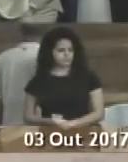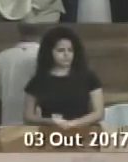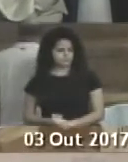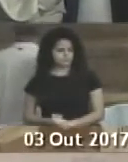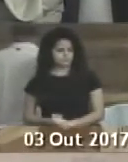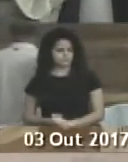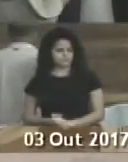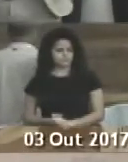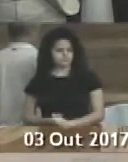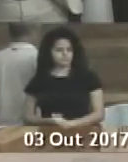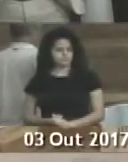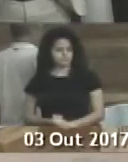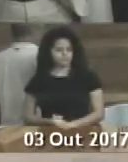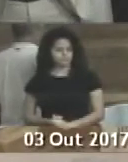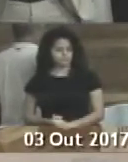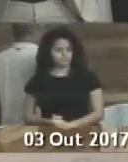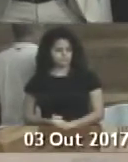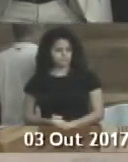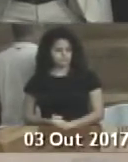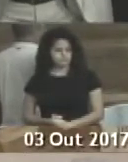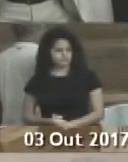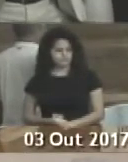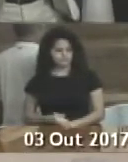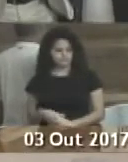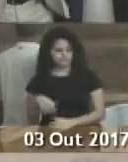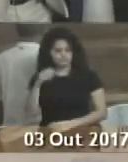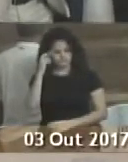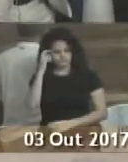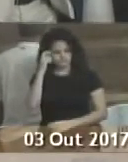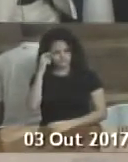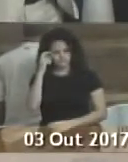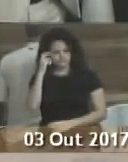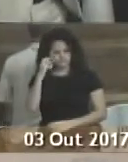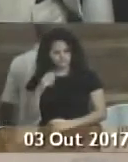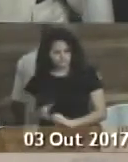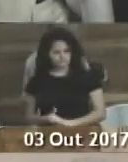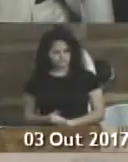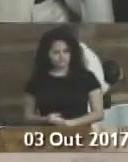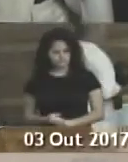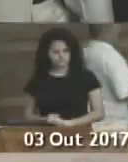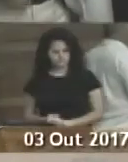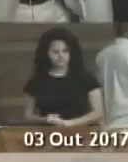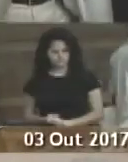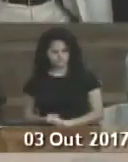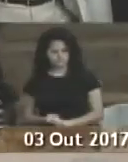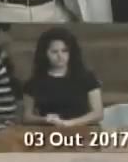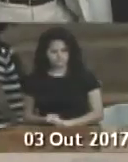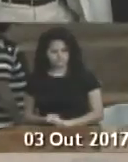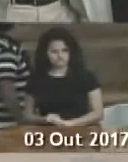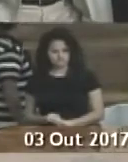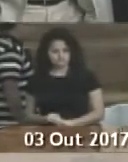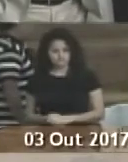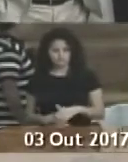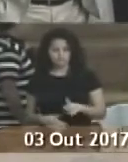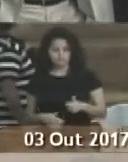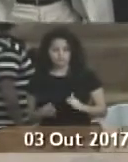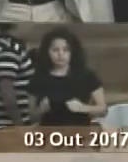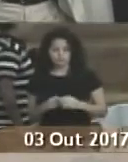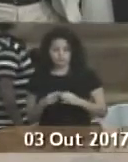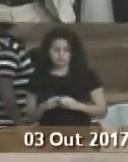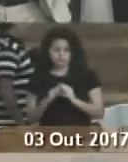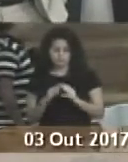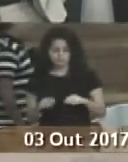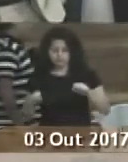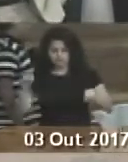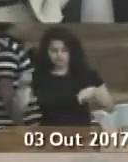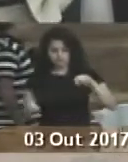e prevendo os acontecimentos com as mais clarezas em benefício ao meu desempenho na navegação da canoagem oceânica, o